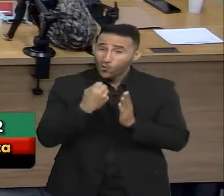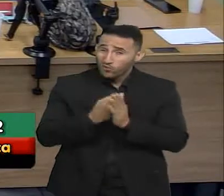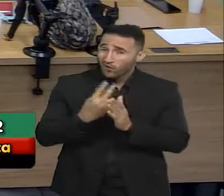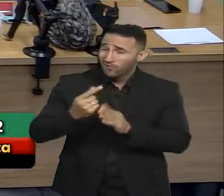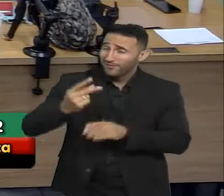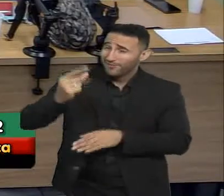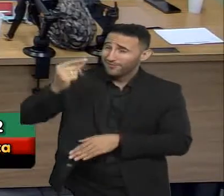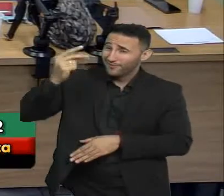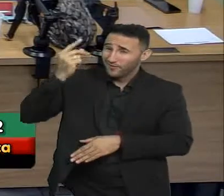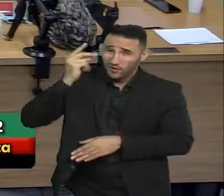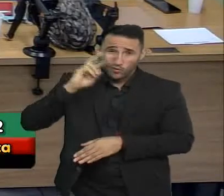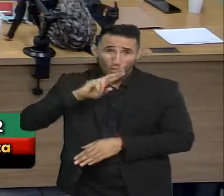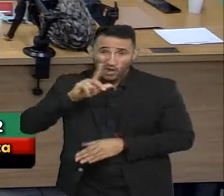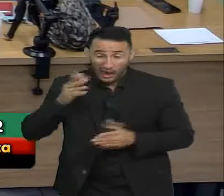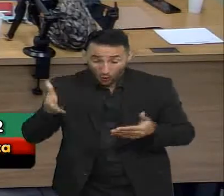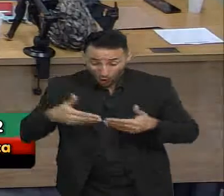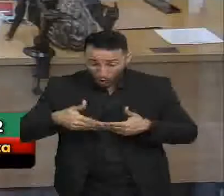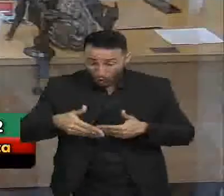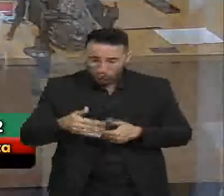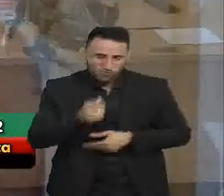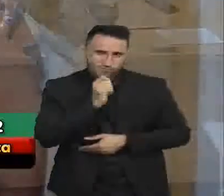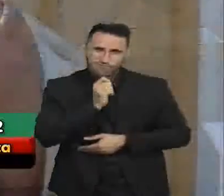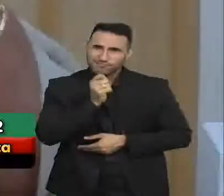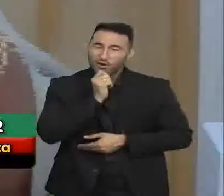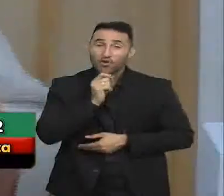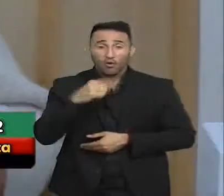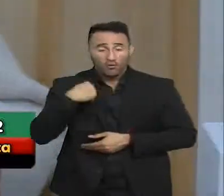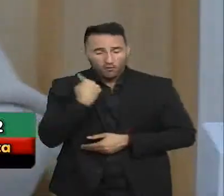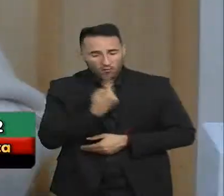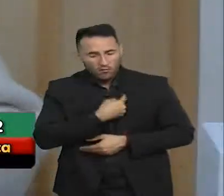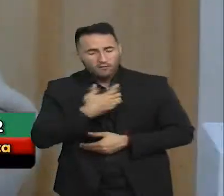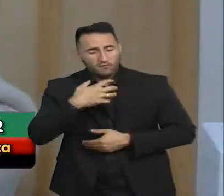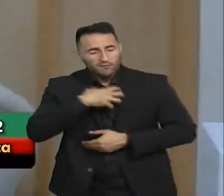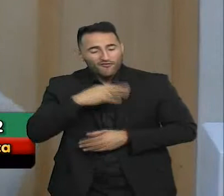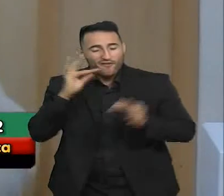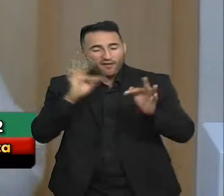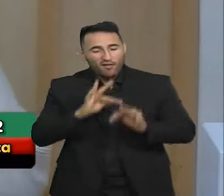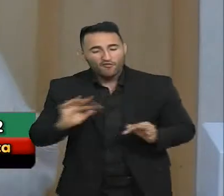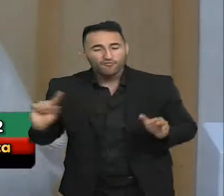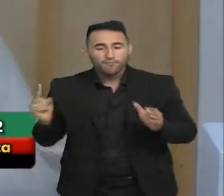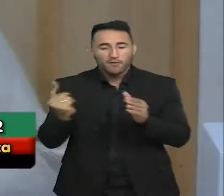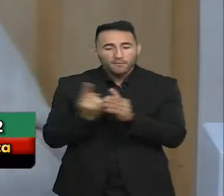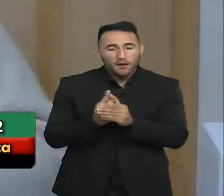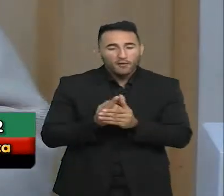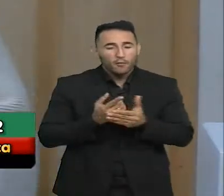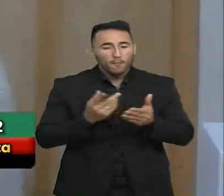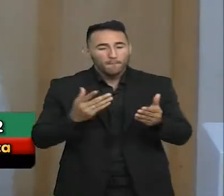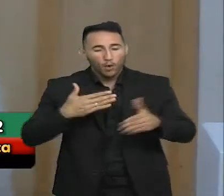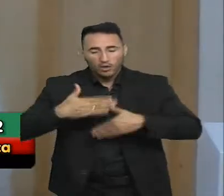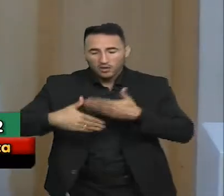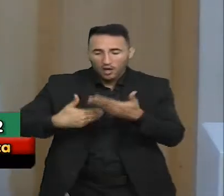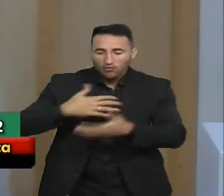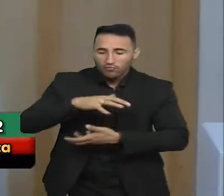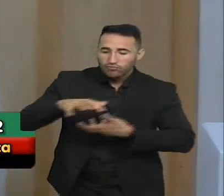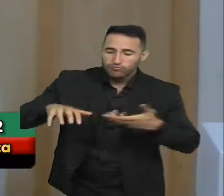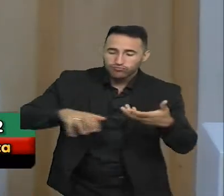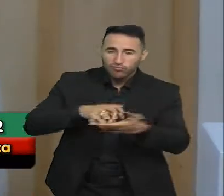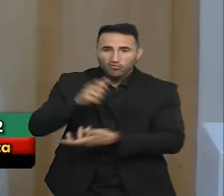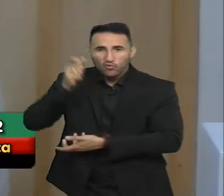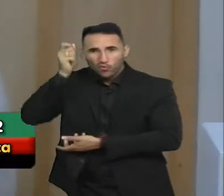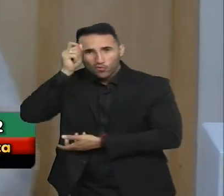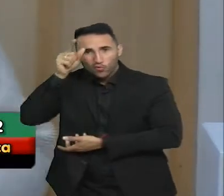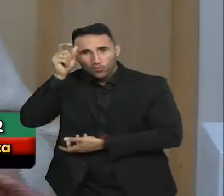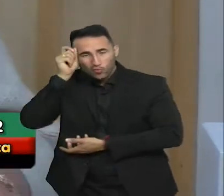de agora. E a gente fica feliz de estar fazendo parte desse processo de transformação de cultura e de educação. É isso que a gente